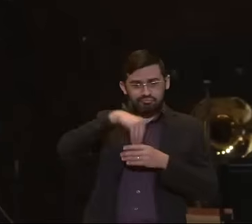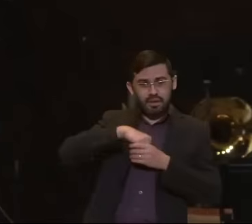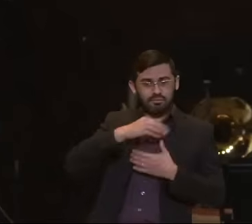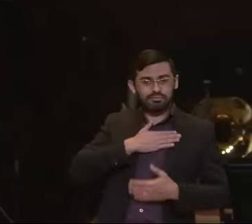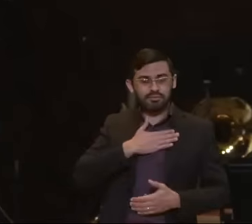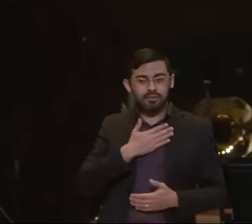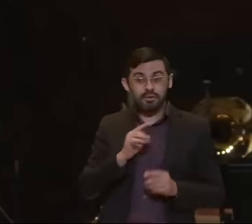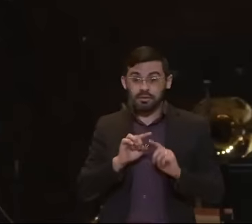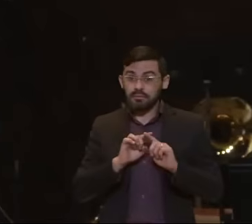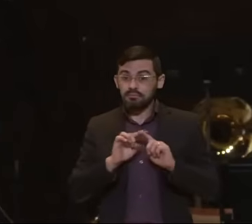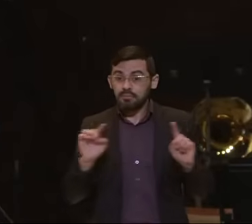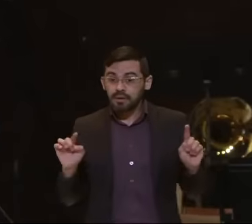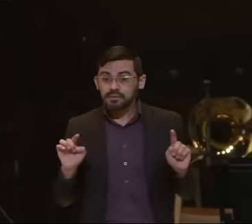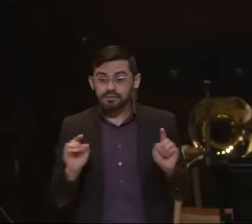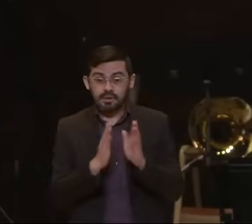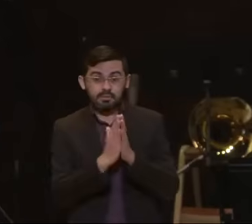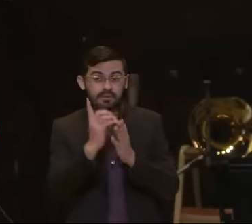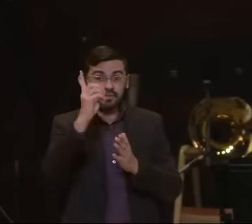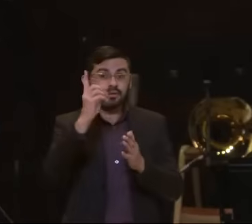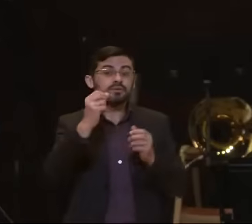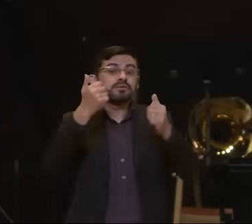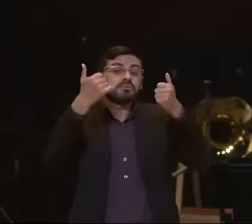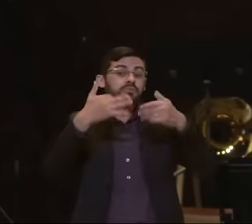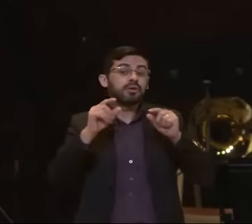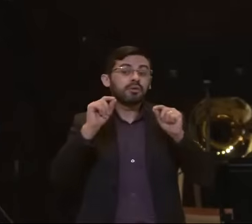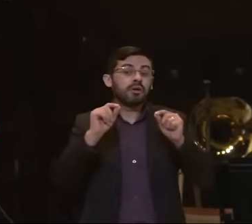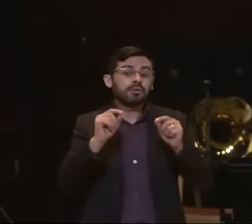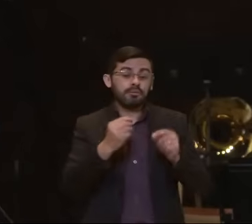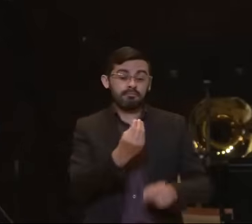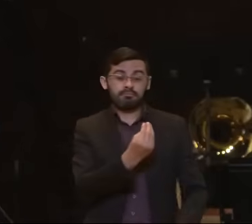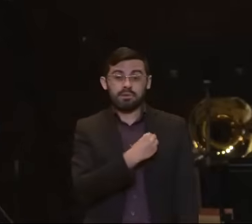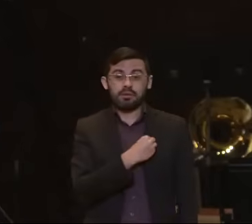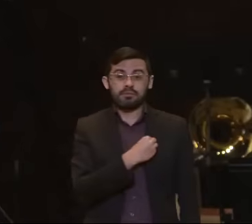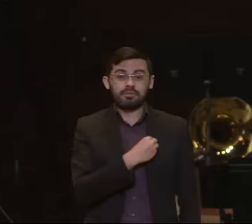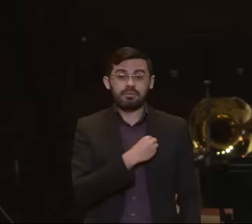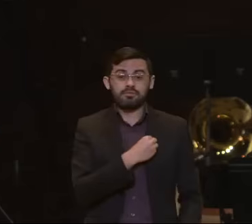a Bíblia diz que são pecados que estão controlando você,